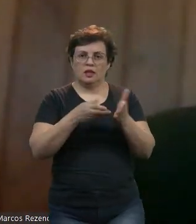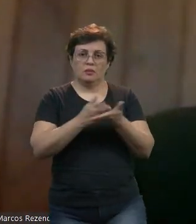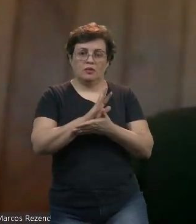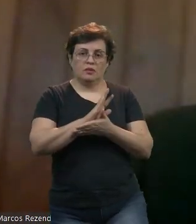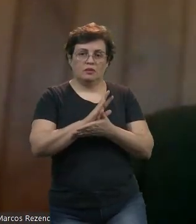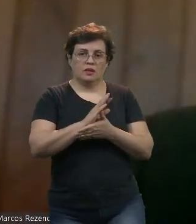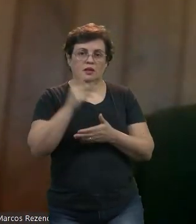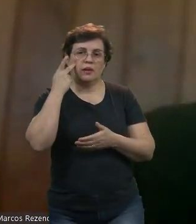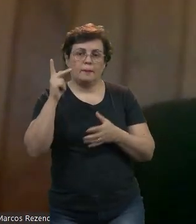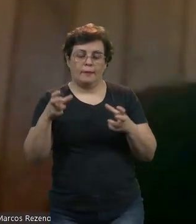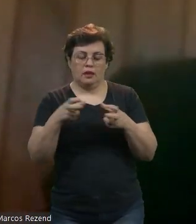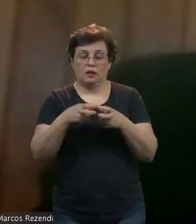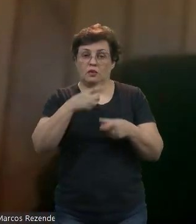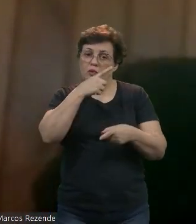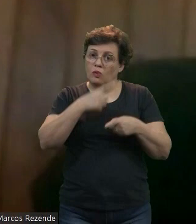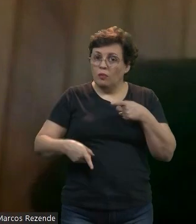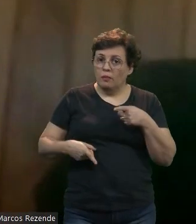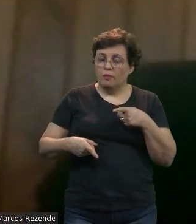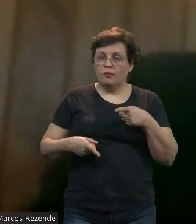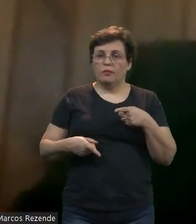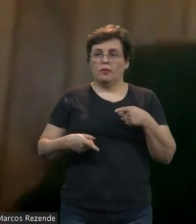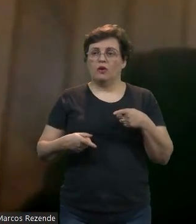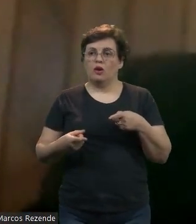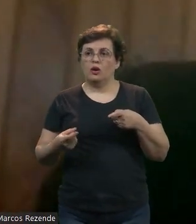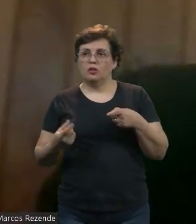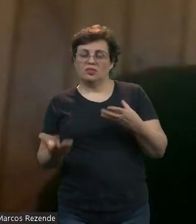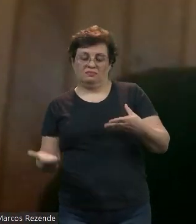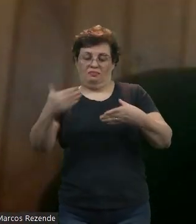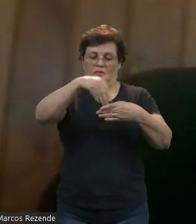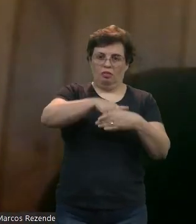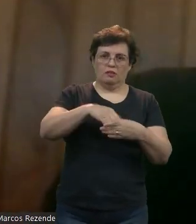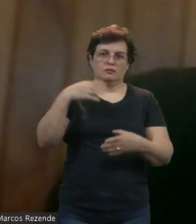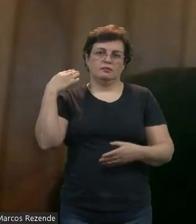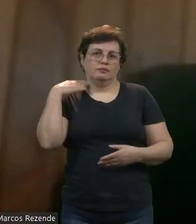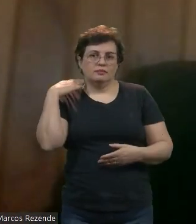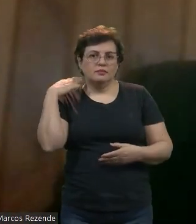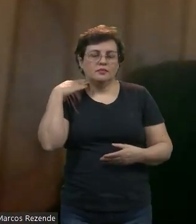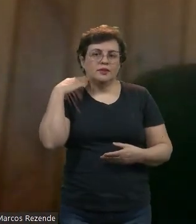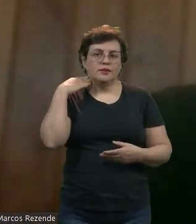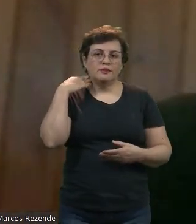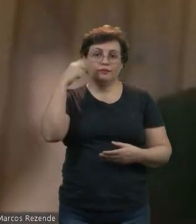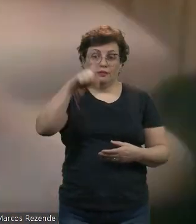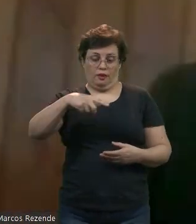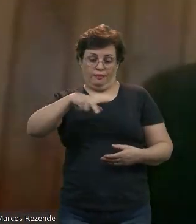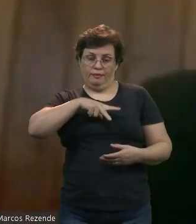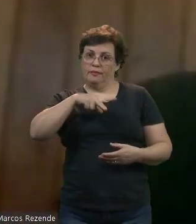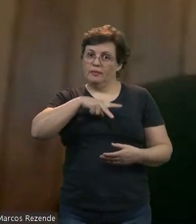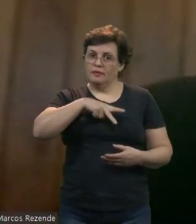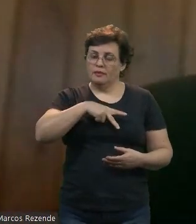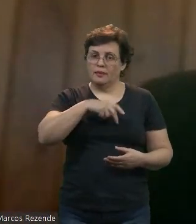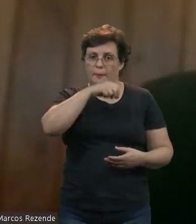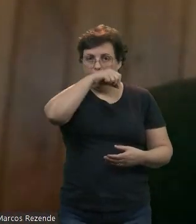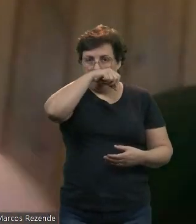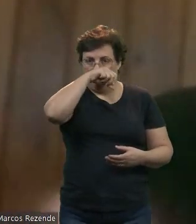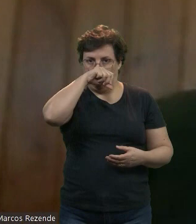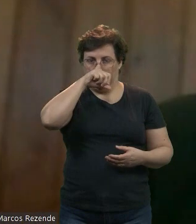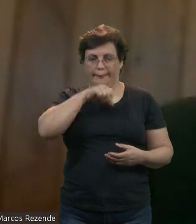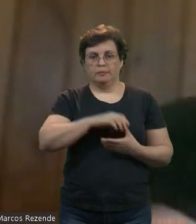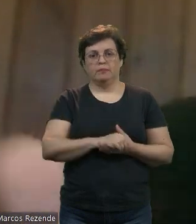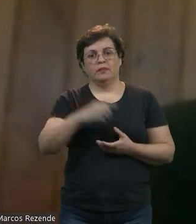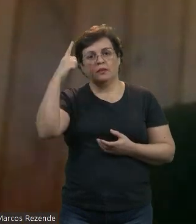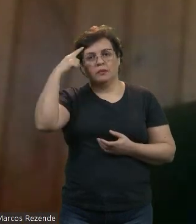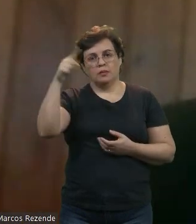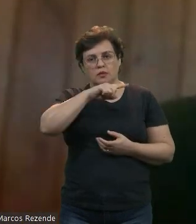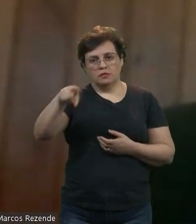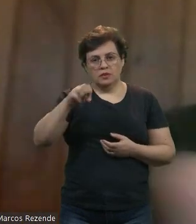não pode intervir num estabelecimento financeiro numa entidade privada, não é? Imaginem vocês, se